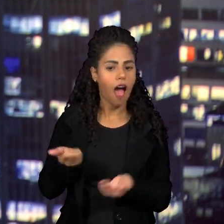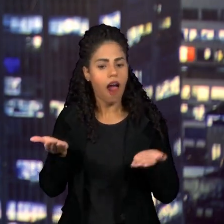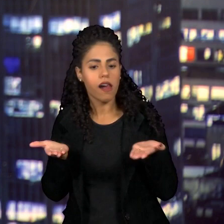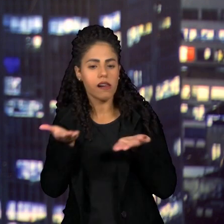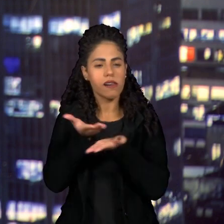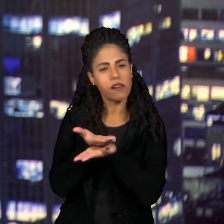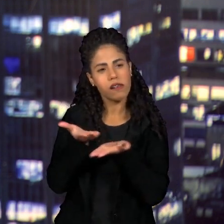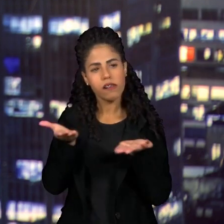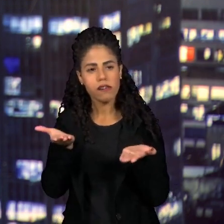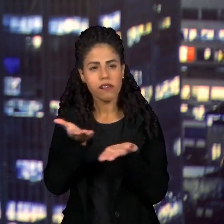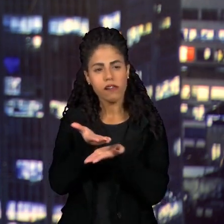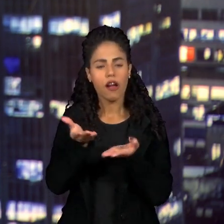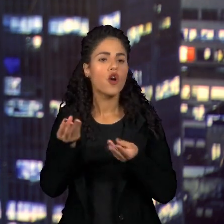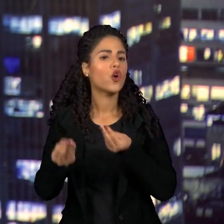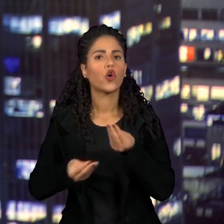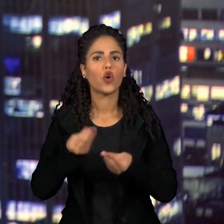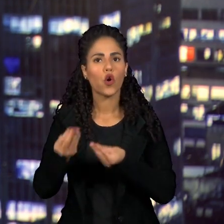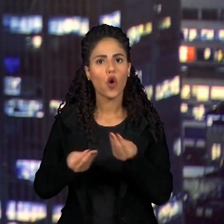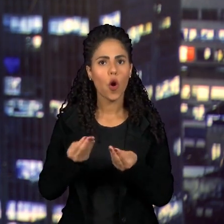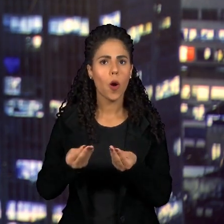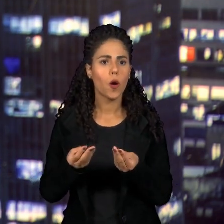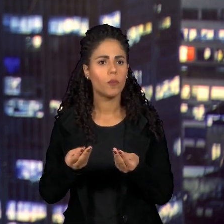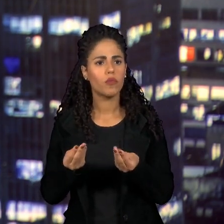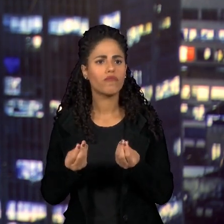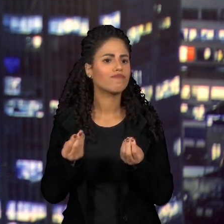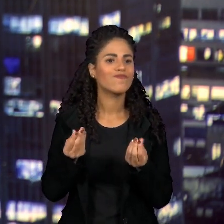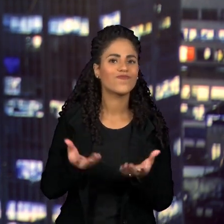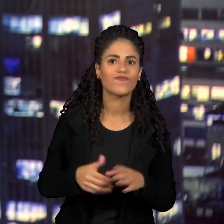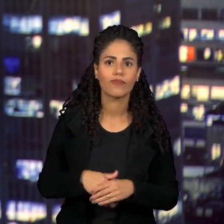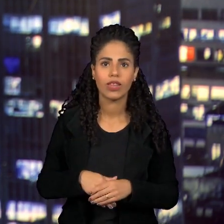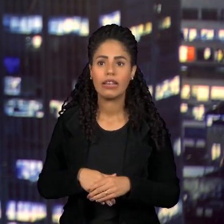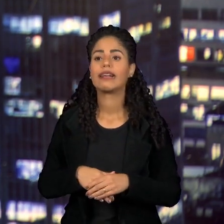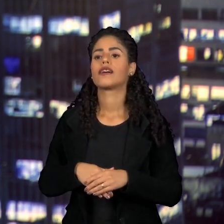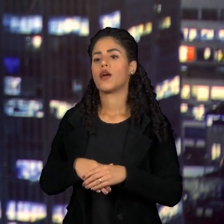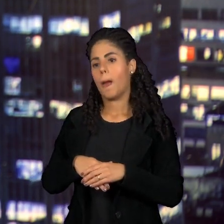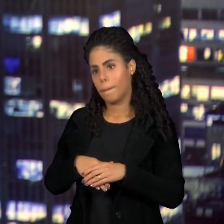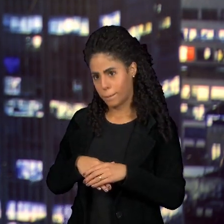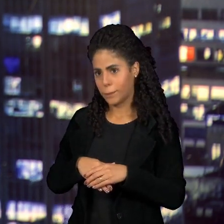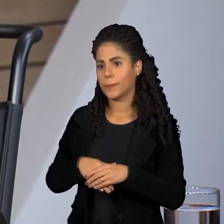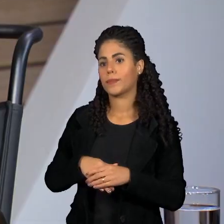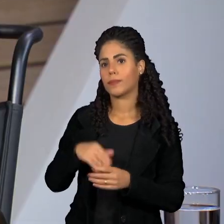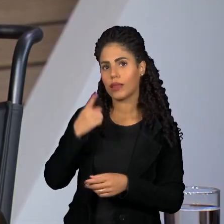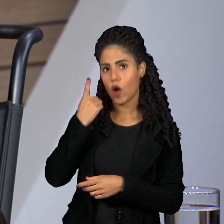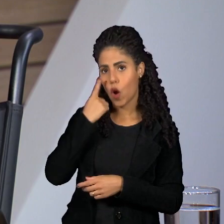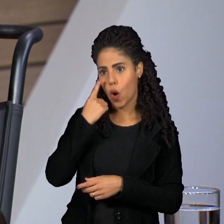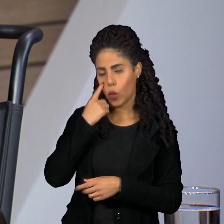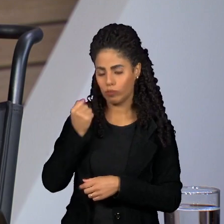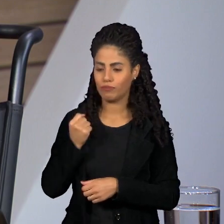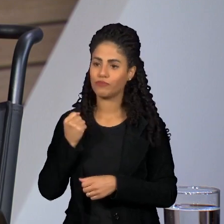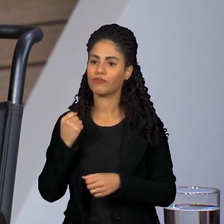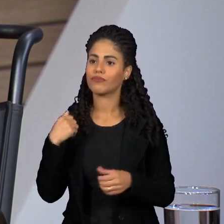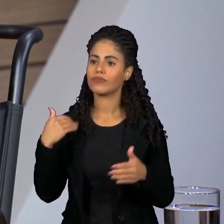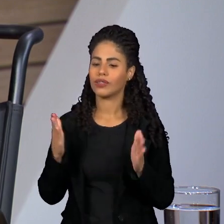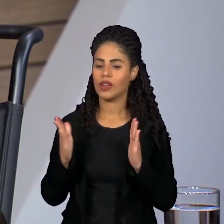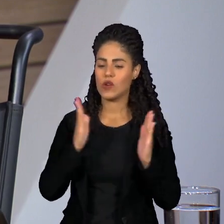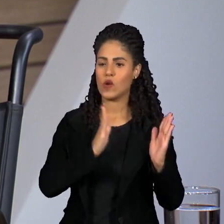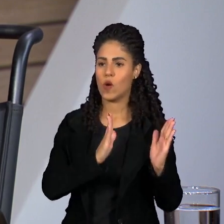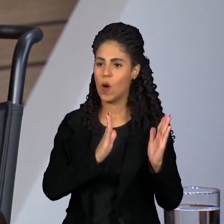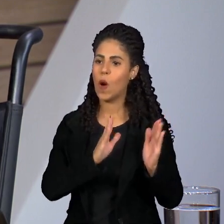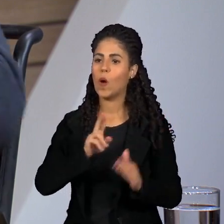fala negociar é diferente do toma lá da cá? Não, veja, essa fase, como o